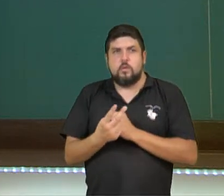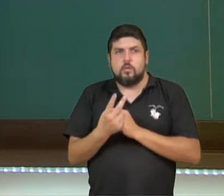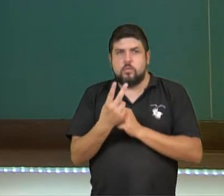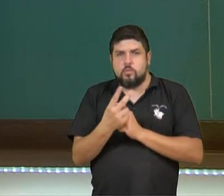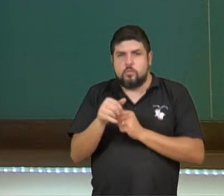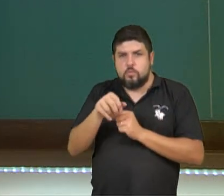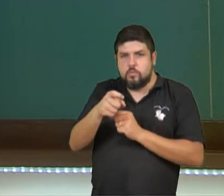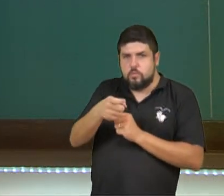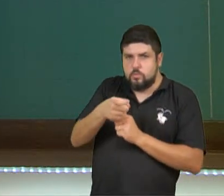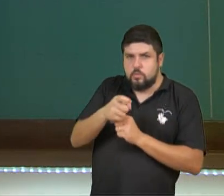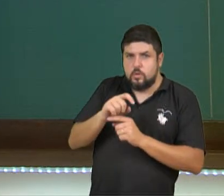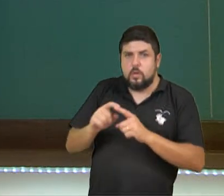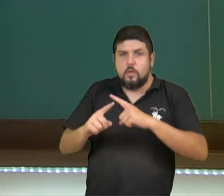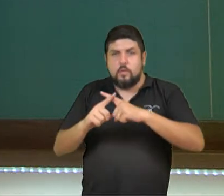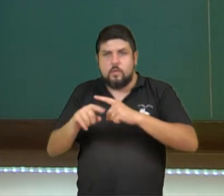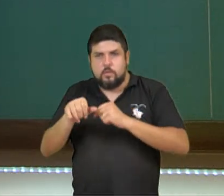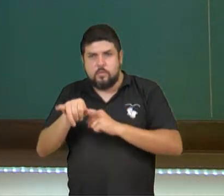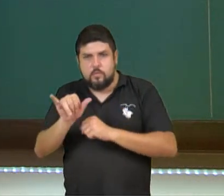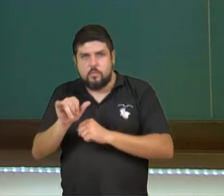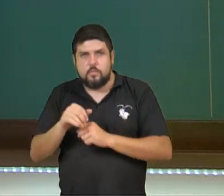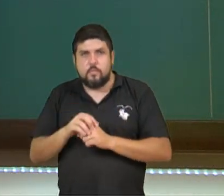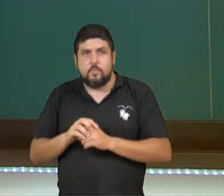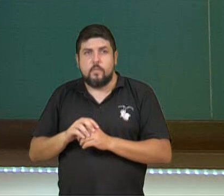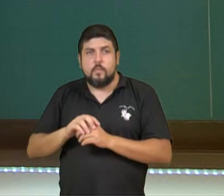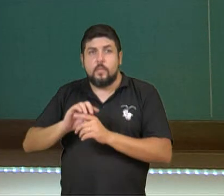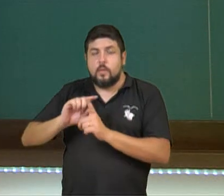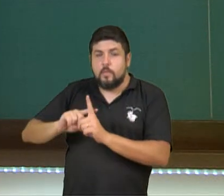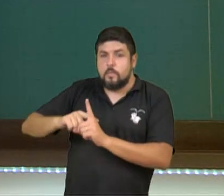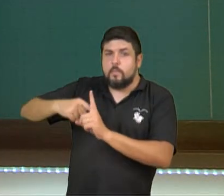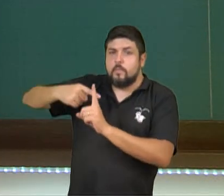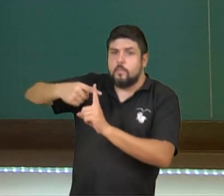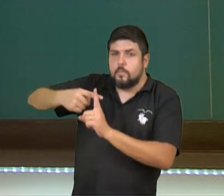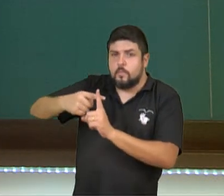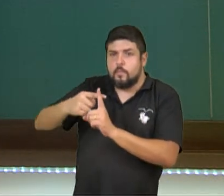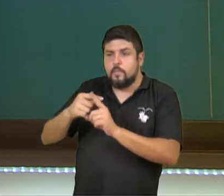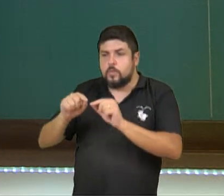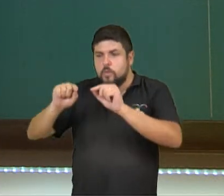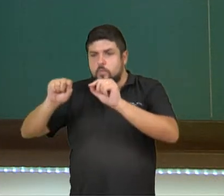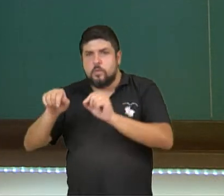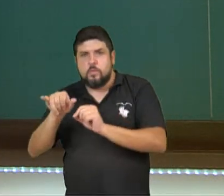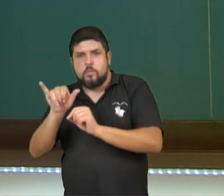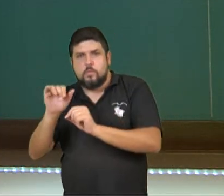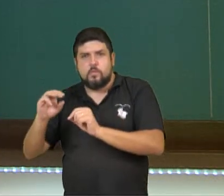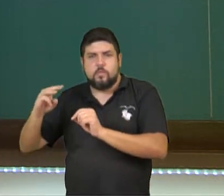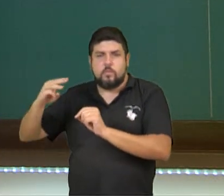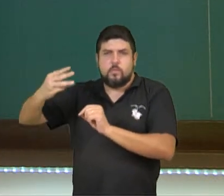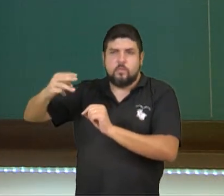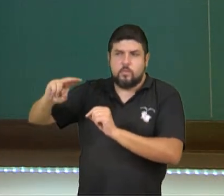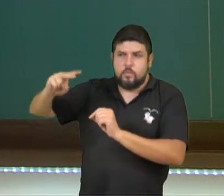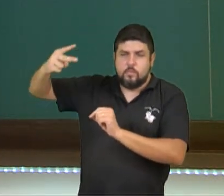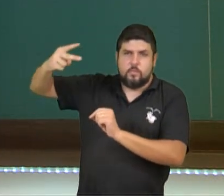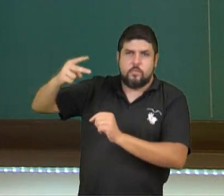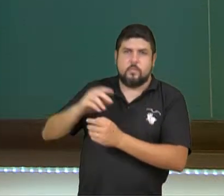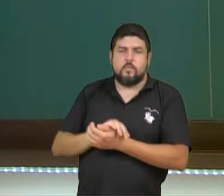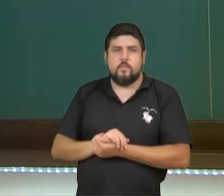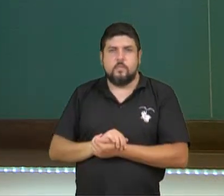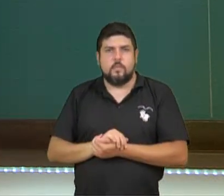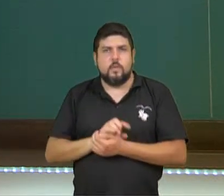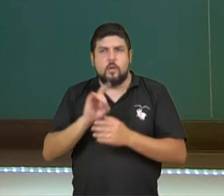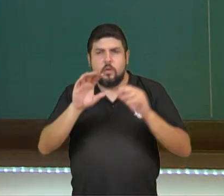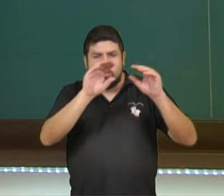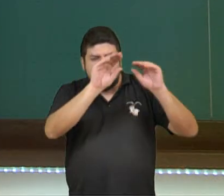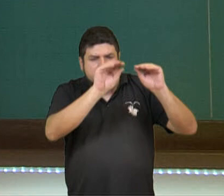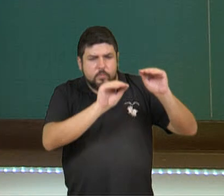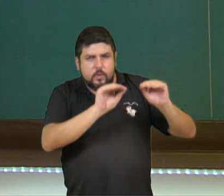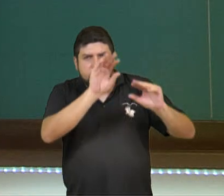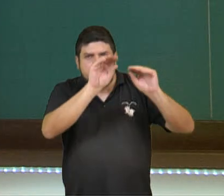termo, mais o quadrado do segundo termo, ok? Não preciso pensar muito, só copiar e colar lá, ó,